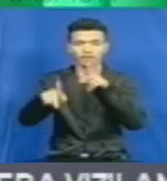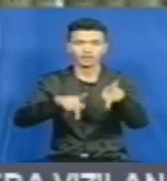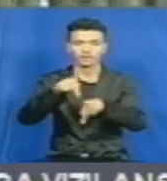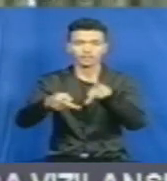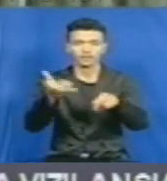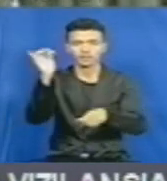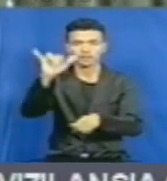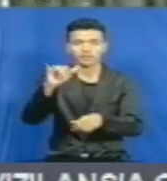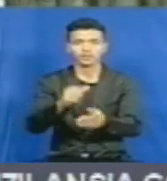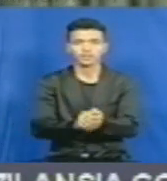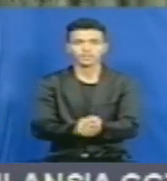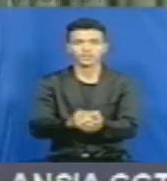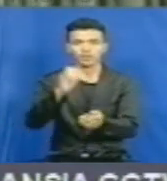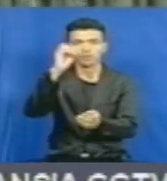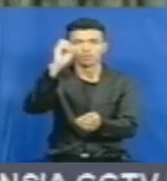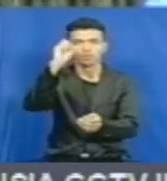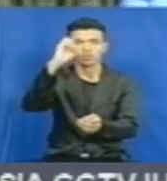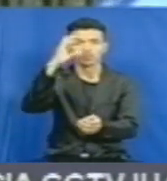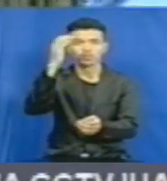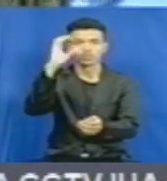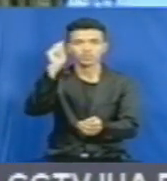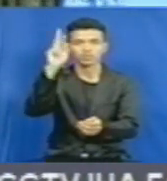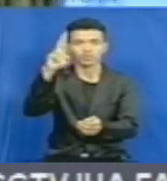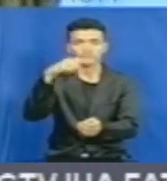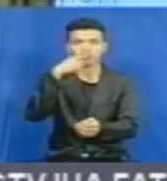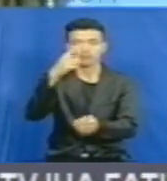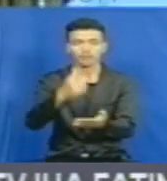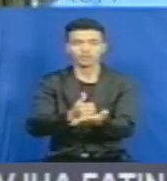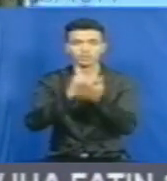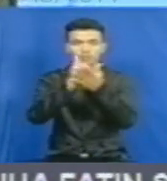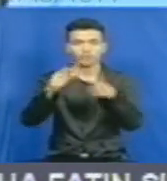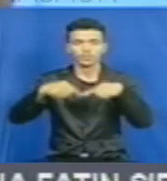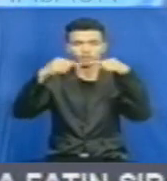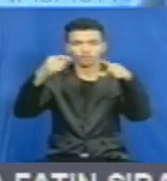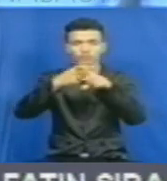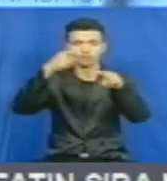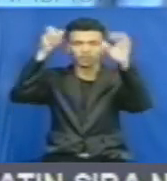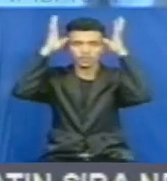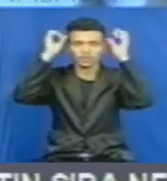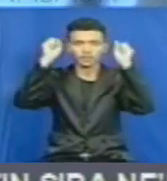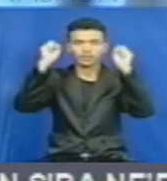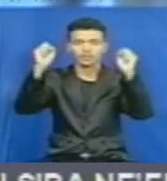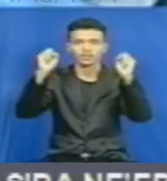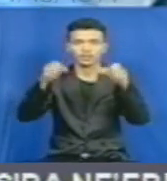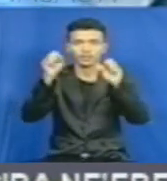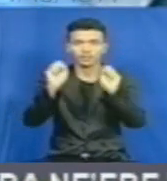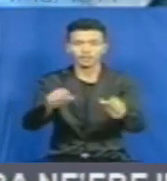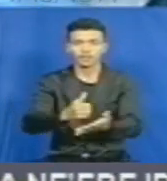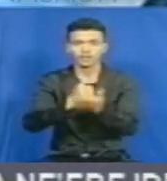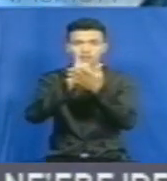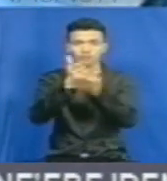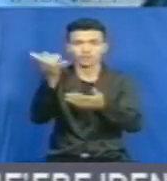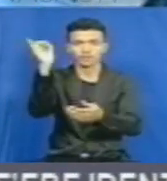nia. Beneficiario Oscar Corte Real hateten, po apoi ne beo frese husi presidencia republica ne, bele hakman ona